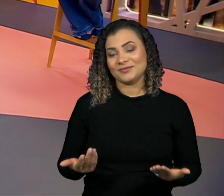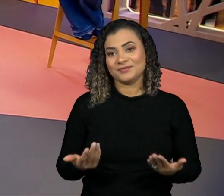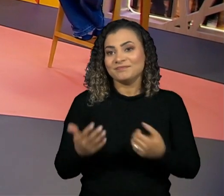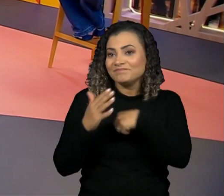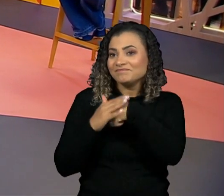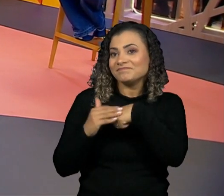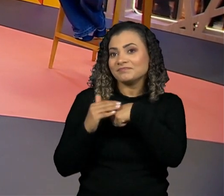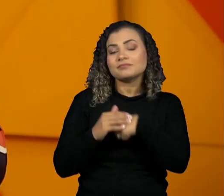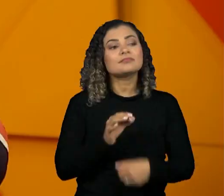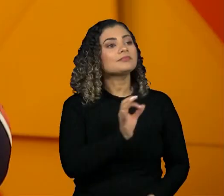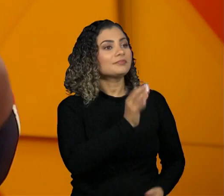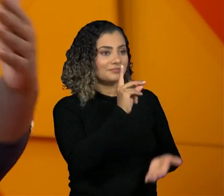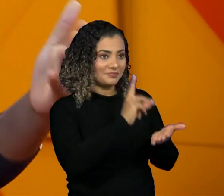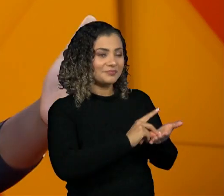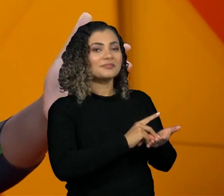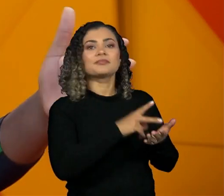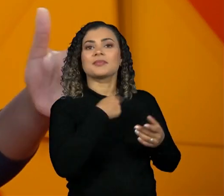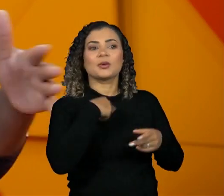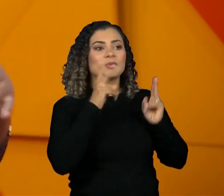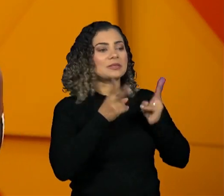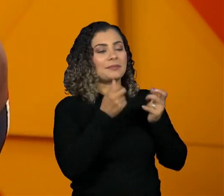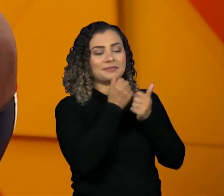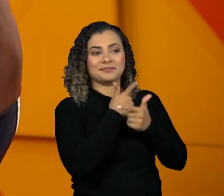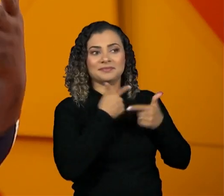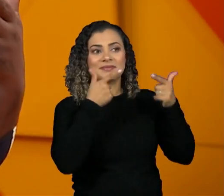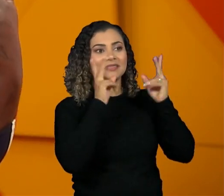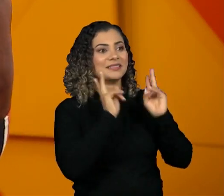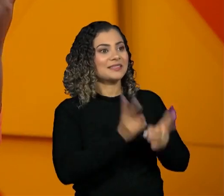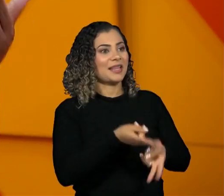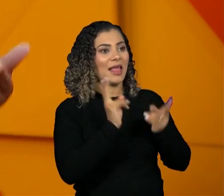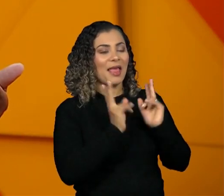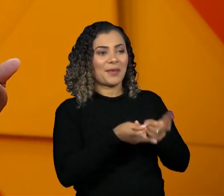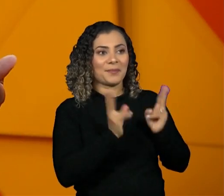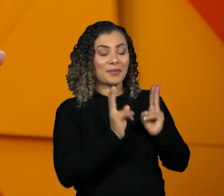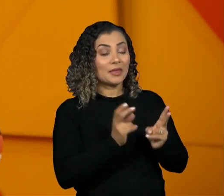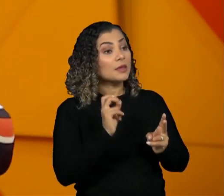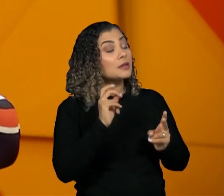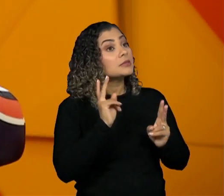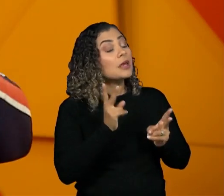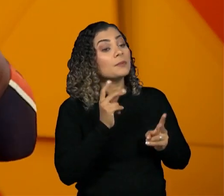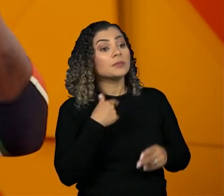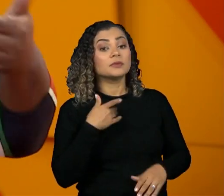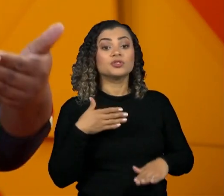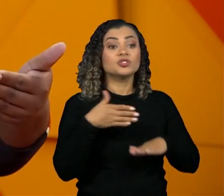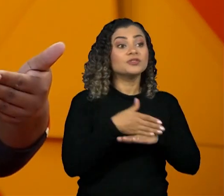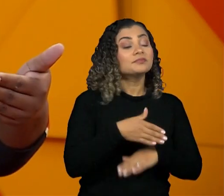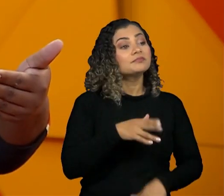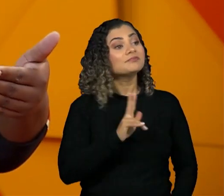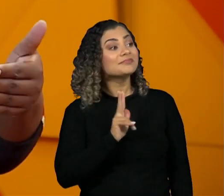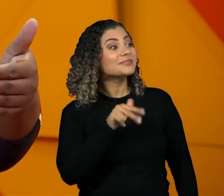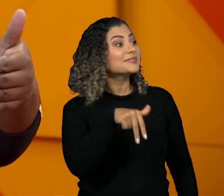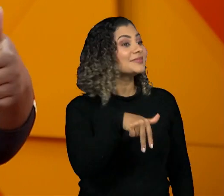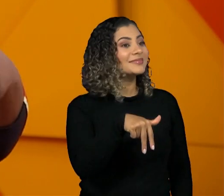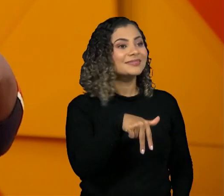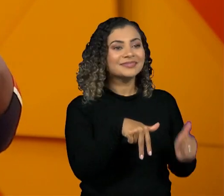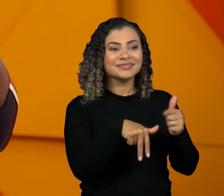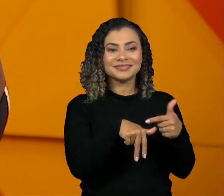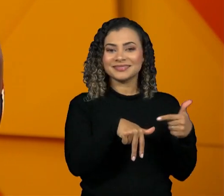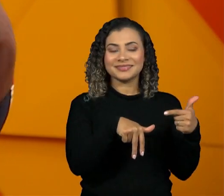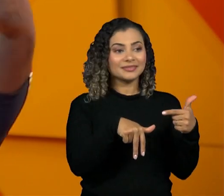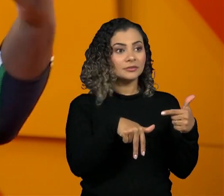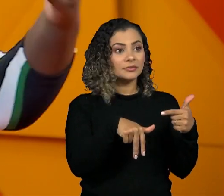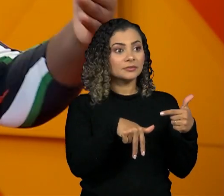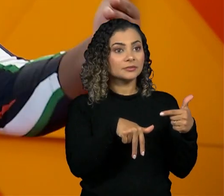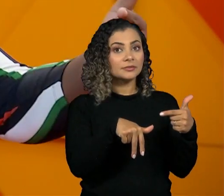entendo muito bem isso, então eu sempre utilizo o sorriso. Sim. Quando eu vejo, e é nítido quando a gente chega com um sorriso que ele